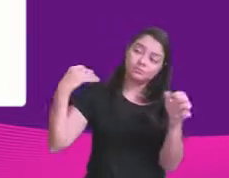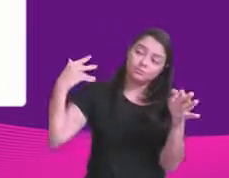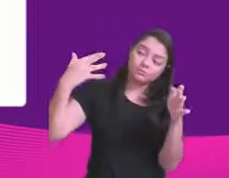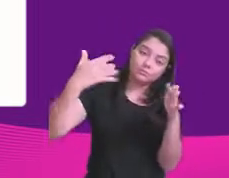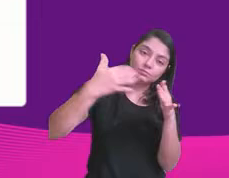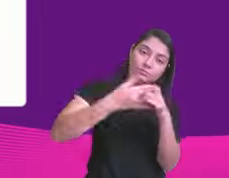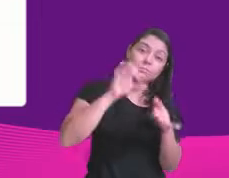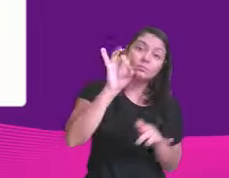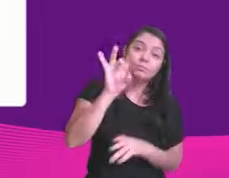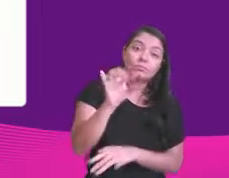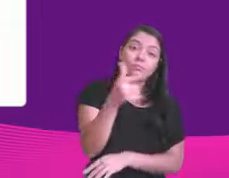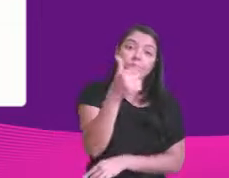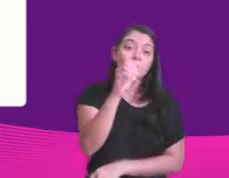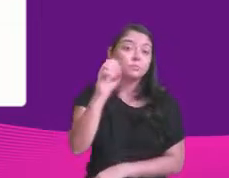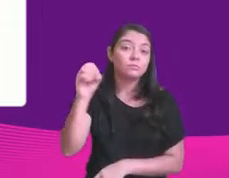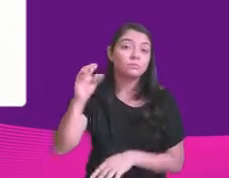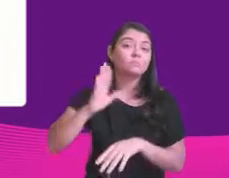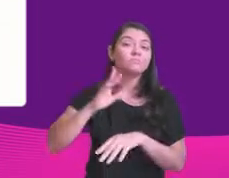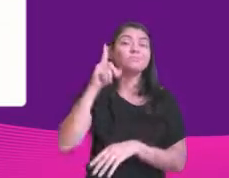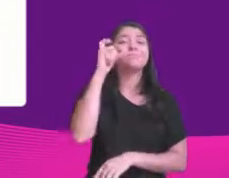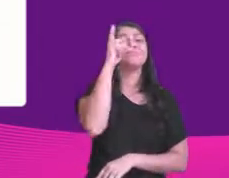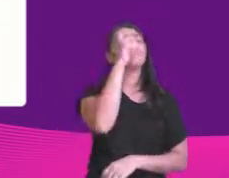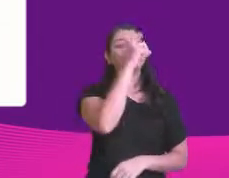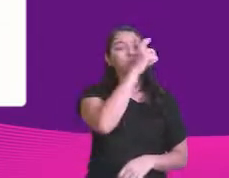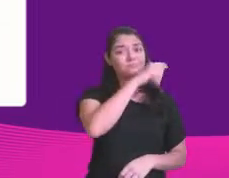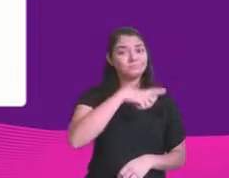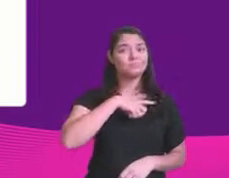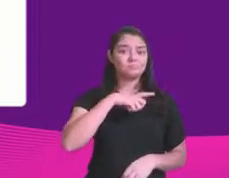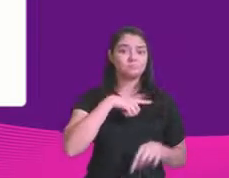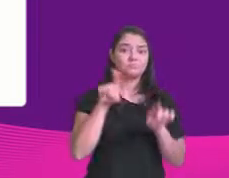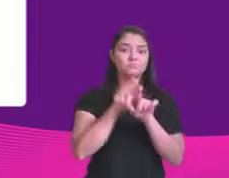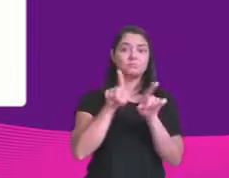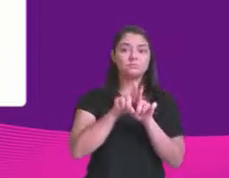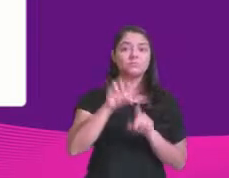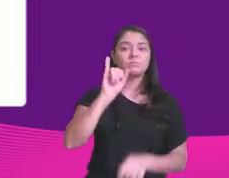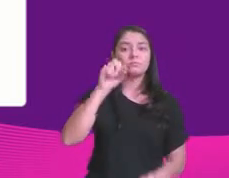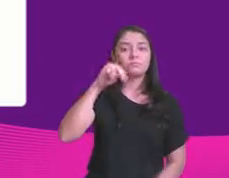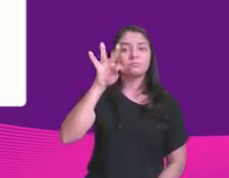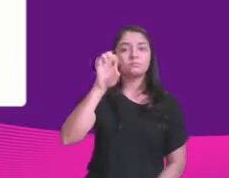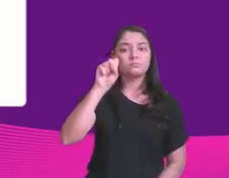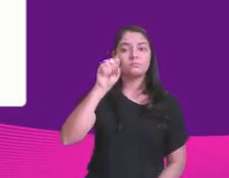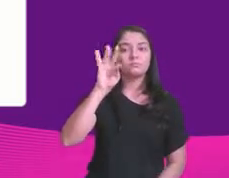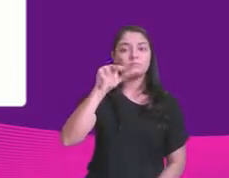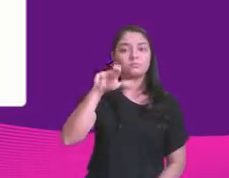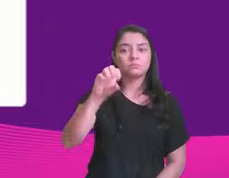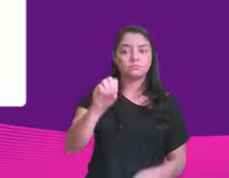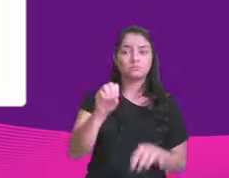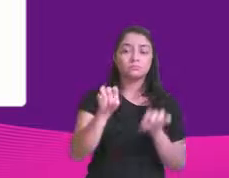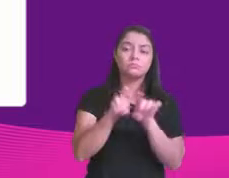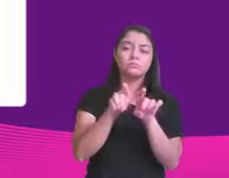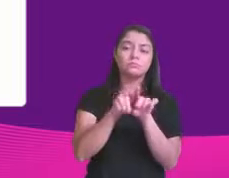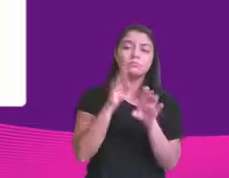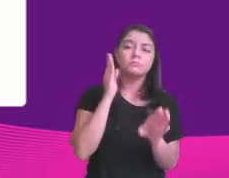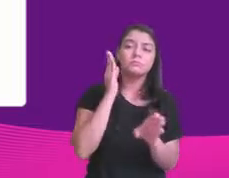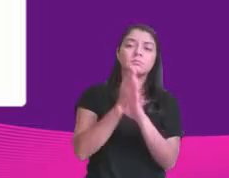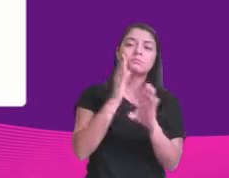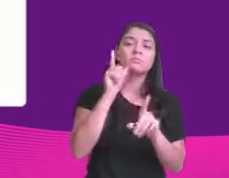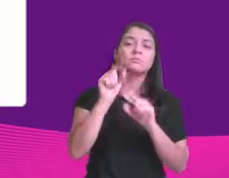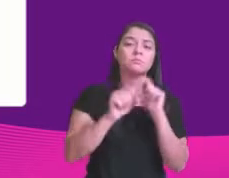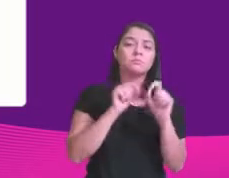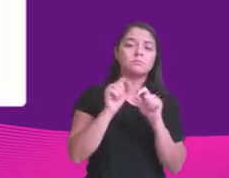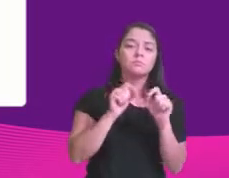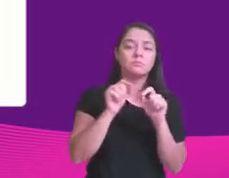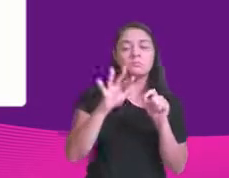rara. 1% das patologias do intestino e achado em torno de 1% também em